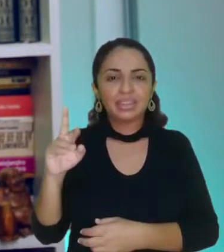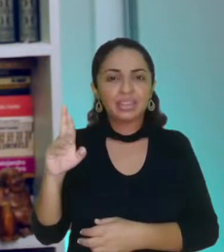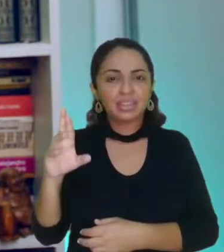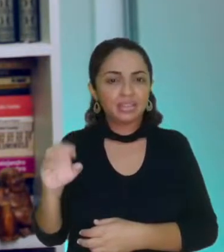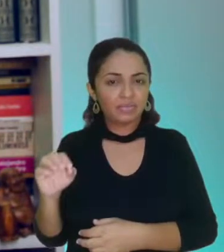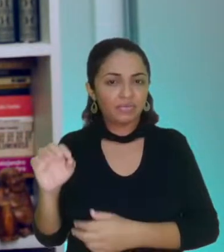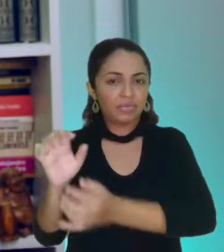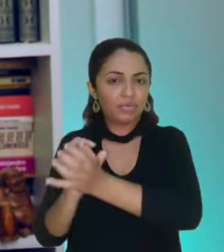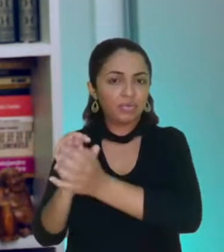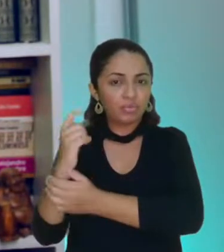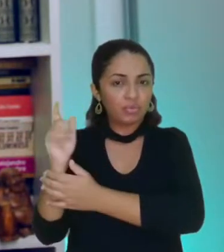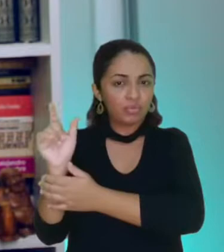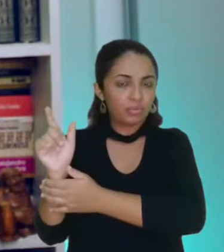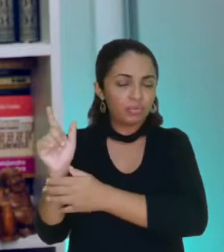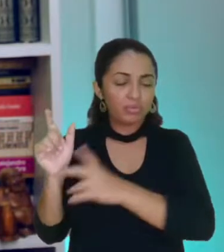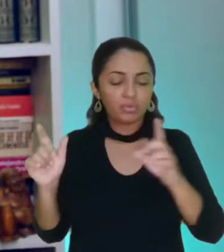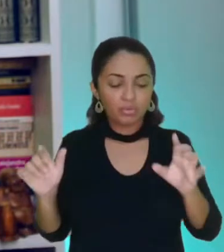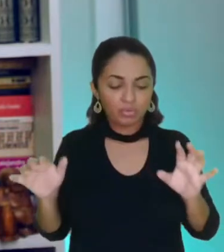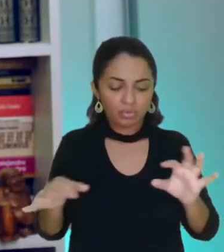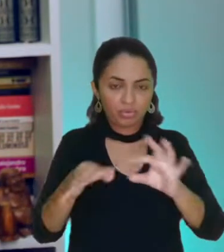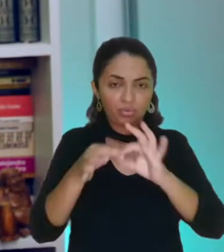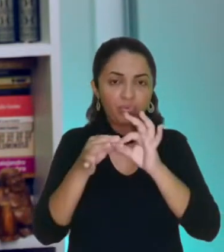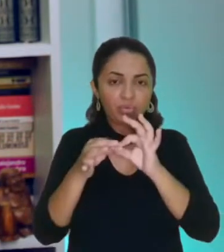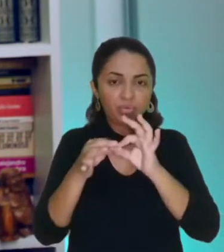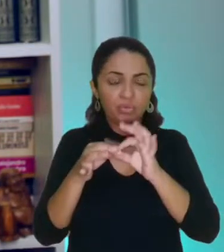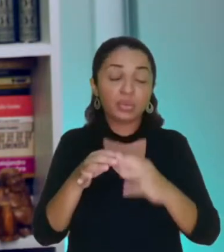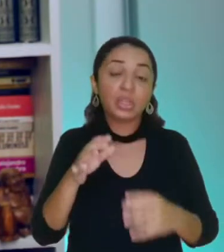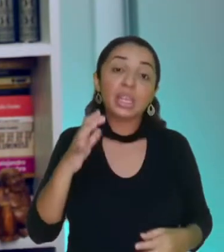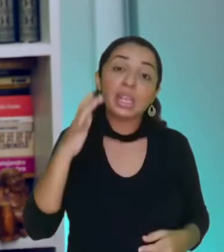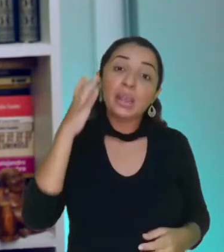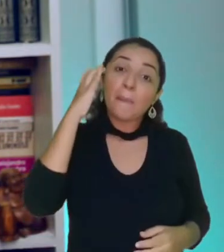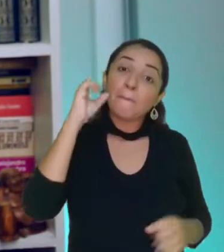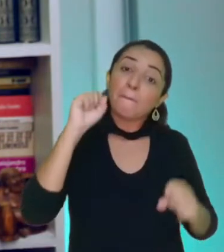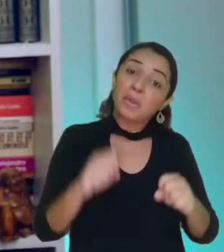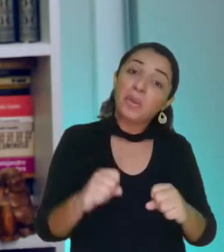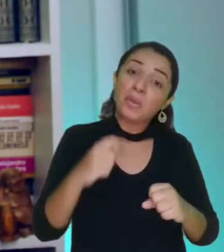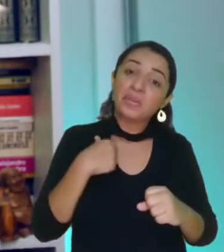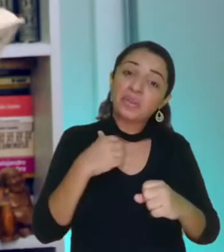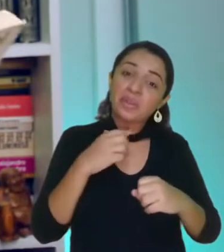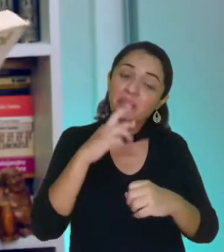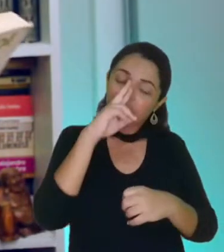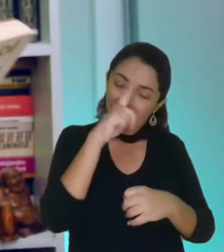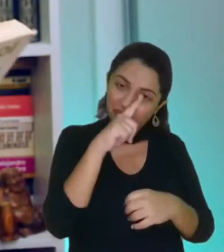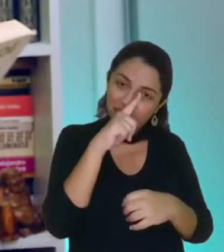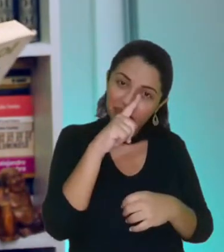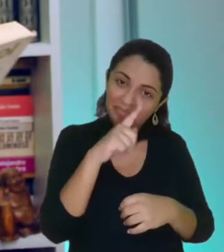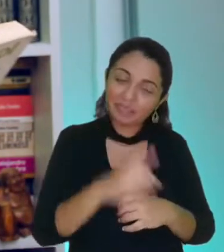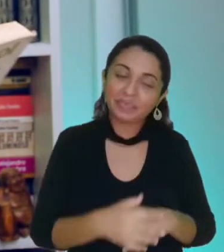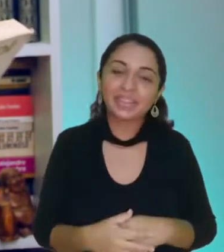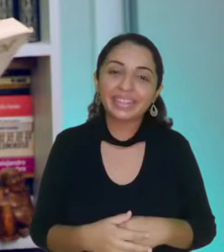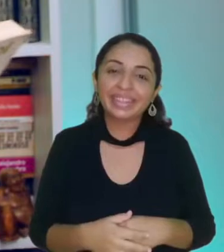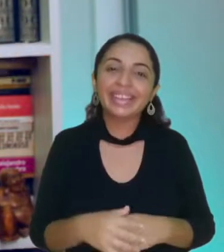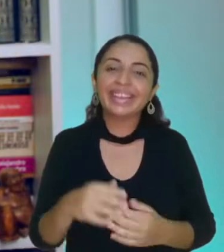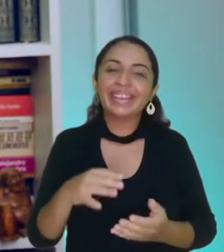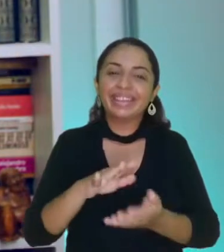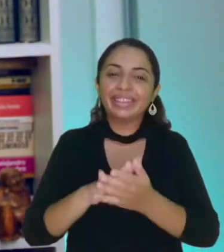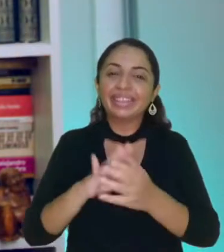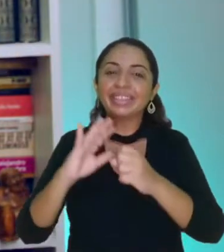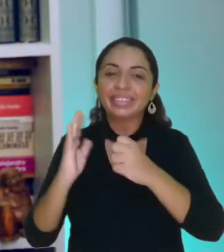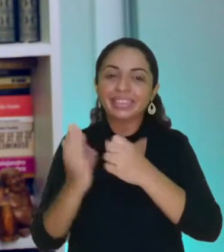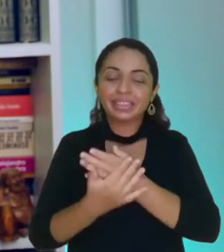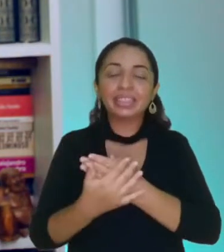tem alguma parceria com a Círculo do Livro. Posso estar muito enganado. encadernado no Círculo do Livro